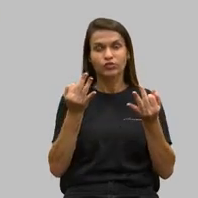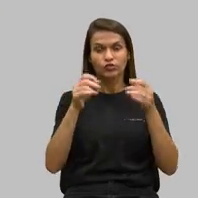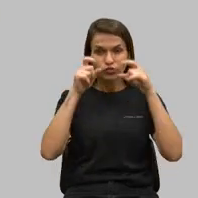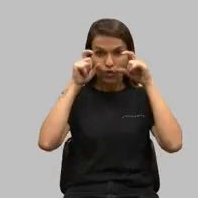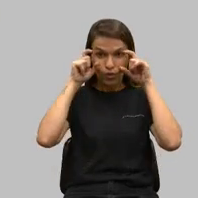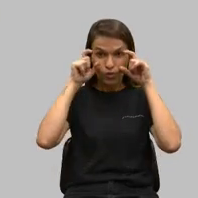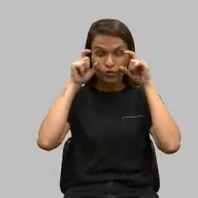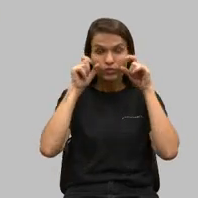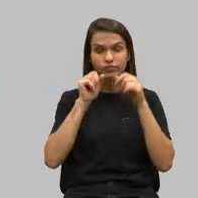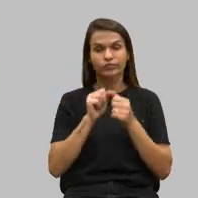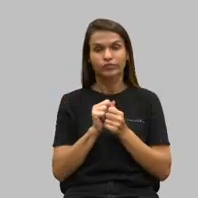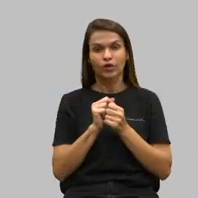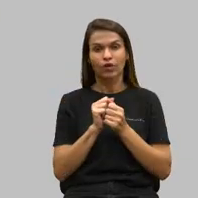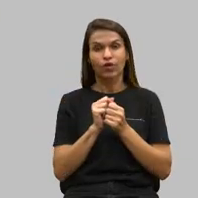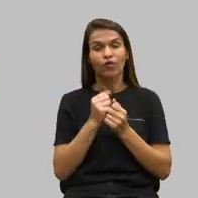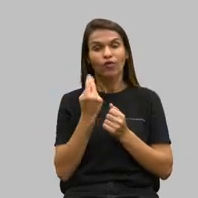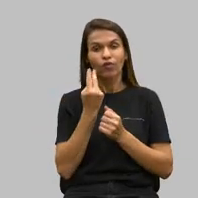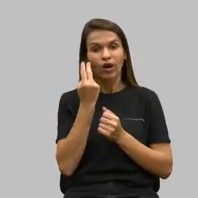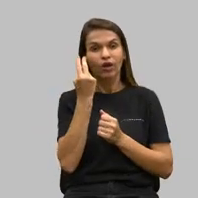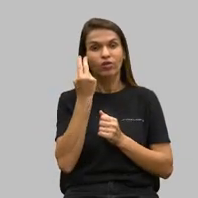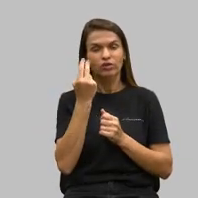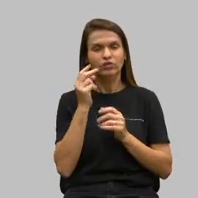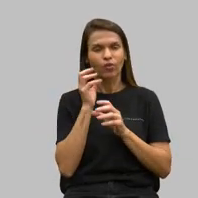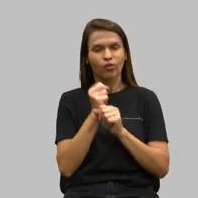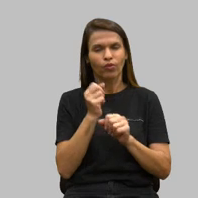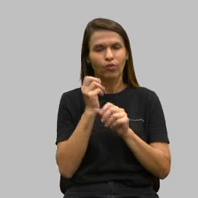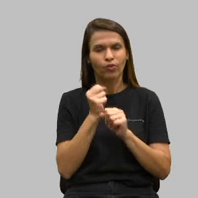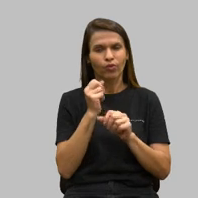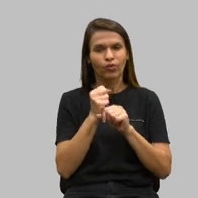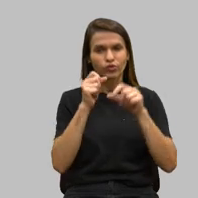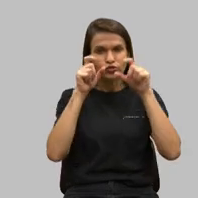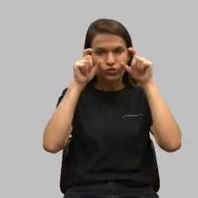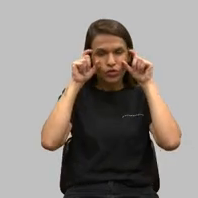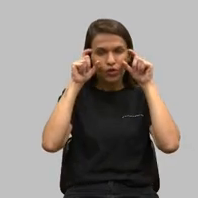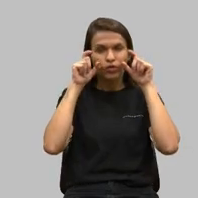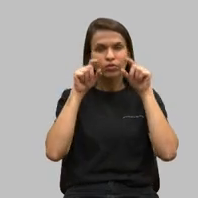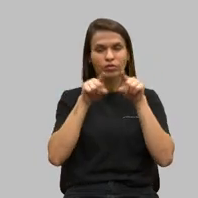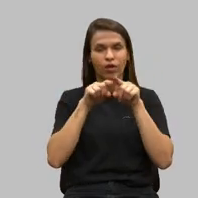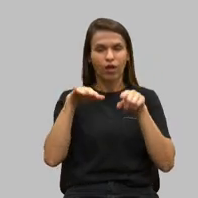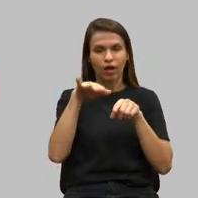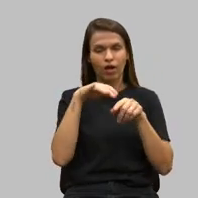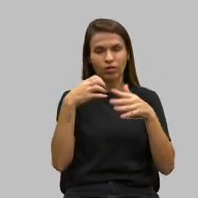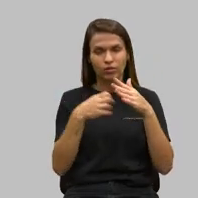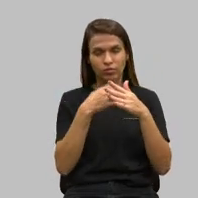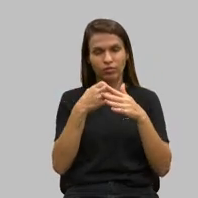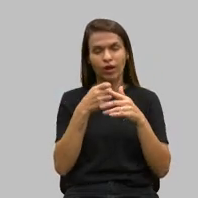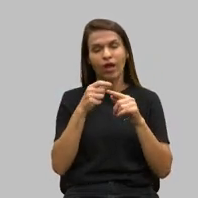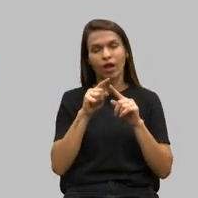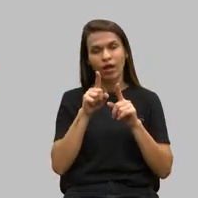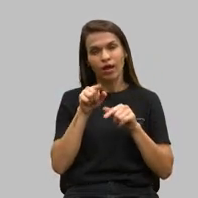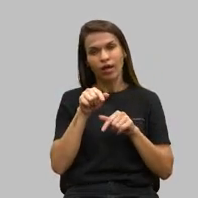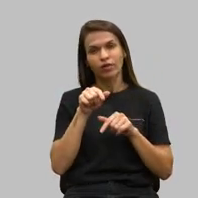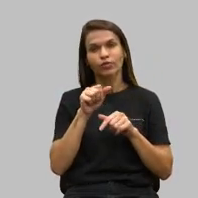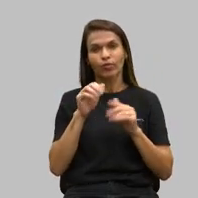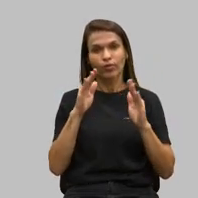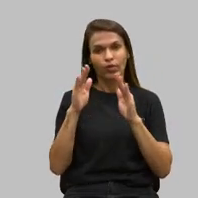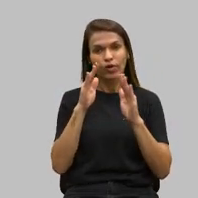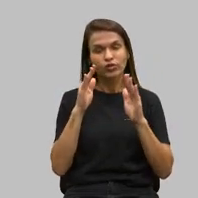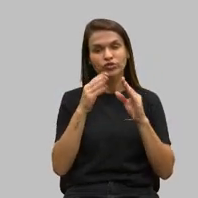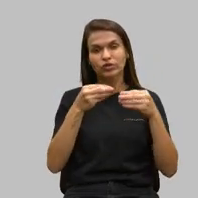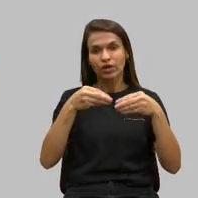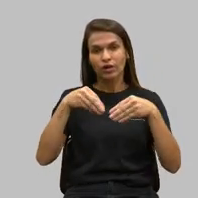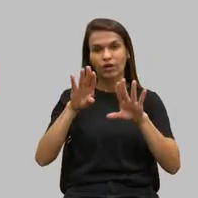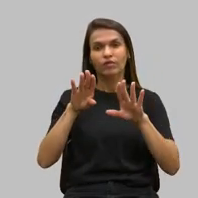ou valores que podem, a fez um cálculo de valor de óculos, até um valor de mercado, mas é algo que, no momento que a gente levar